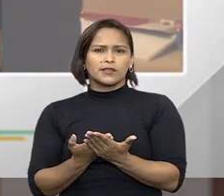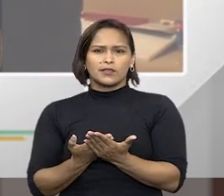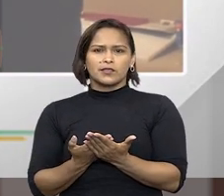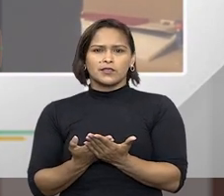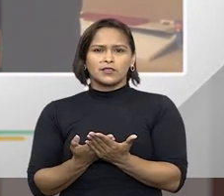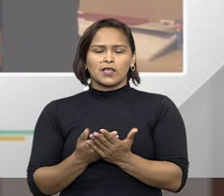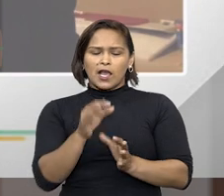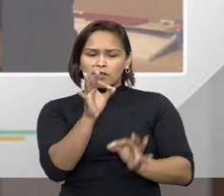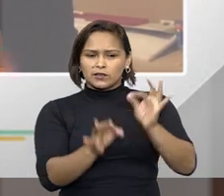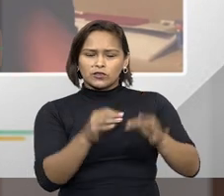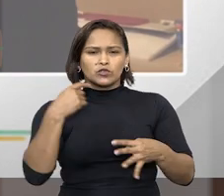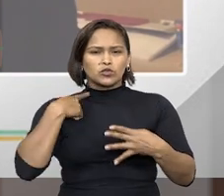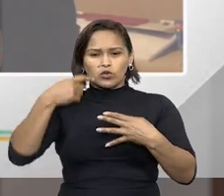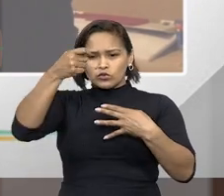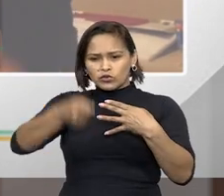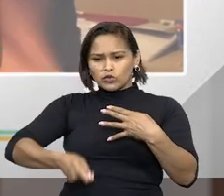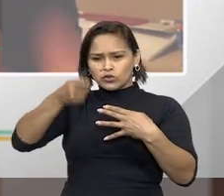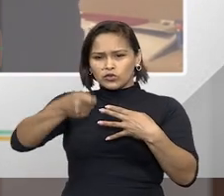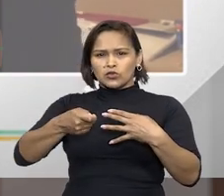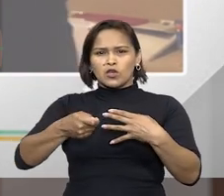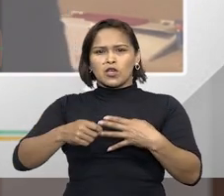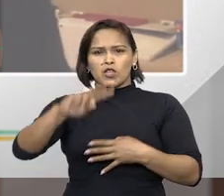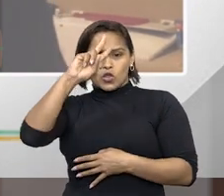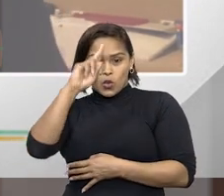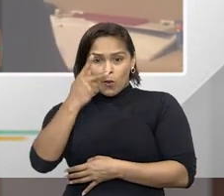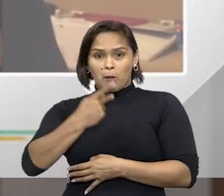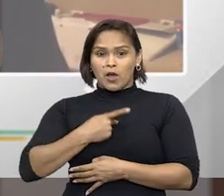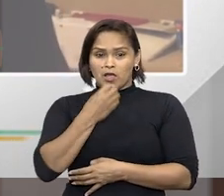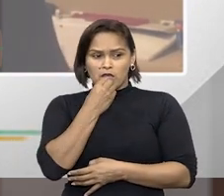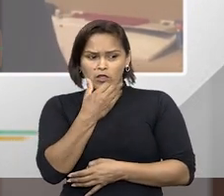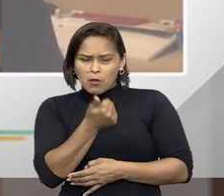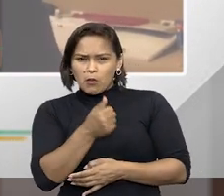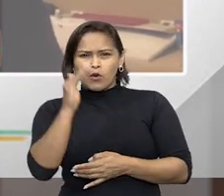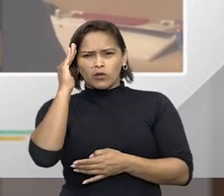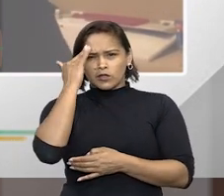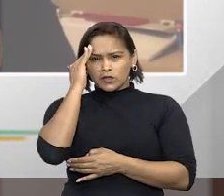nos julgadores, no espírito humano, no bom senso,